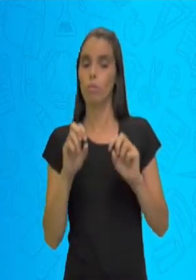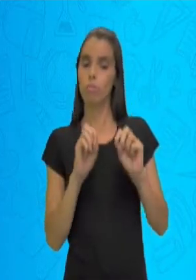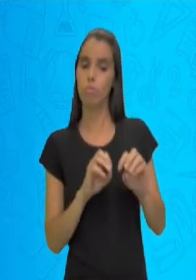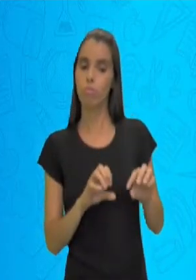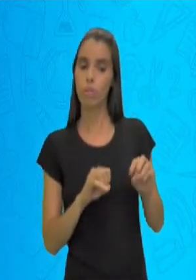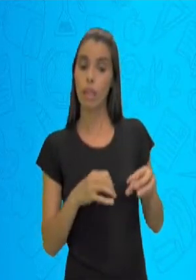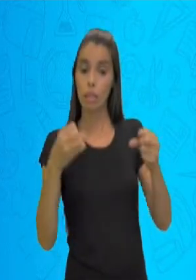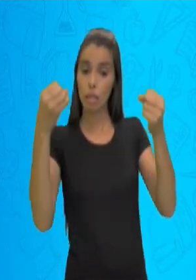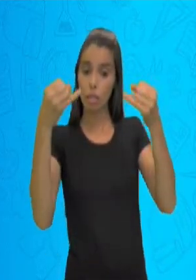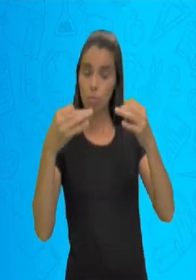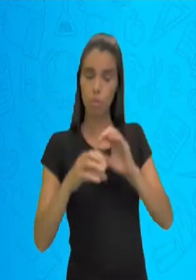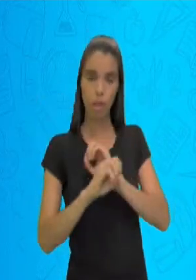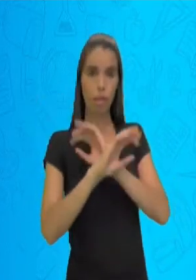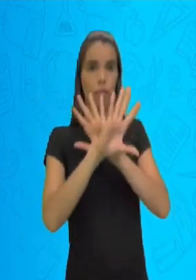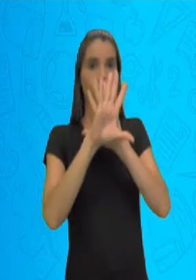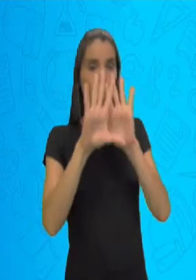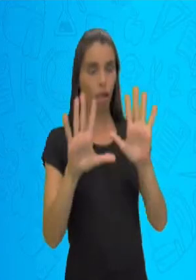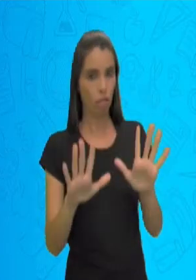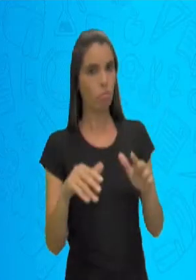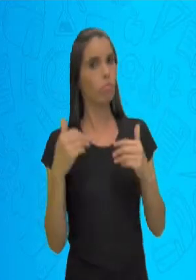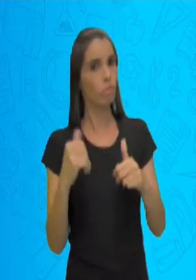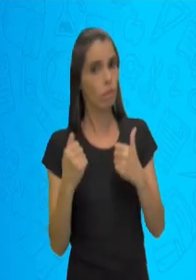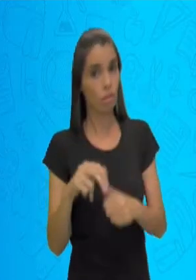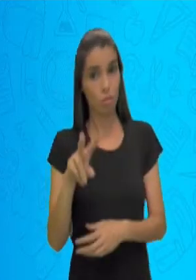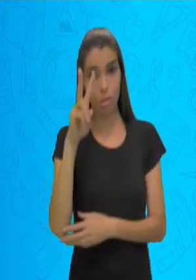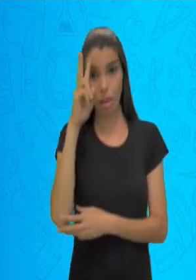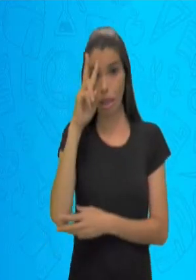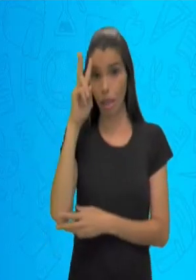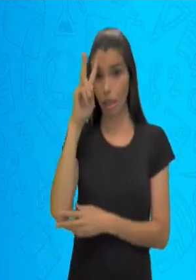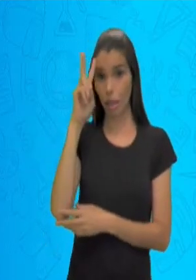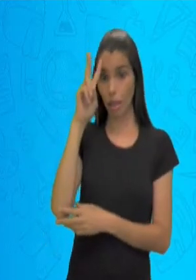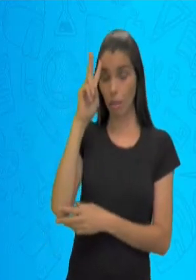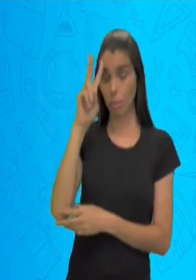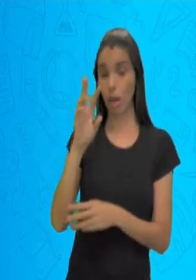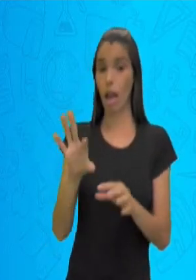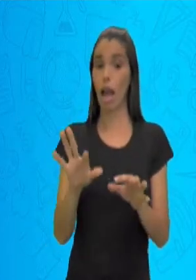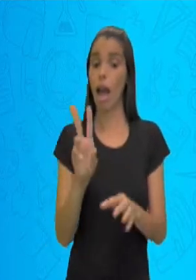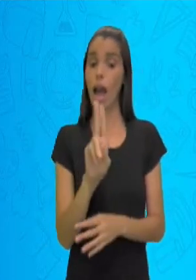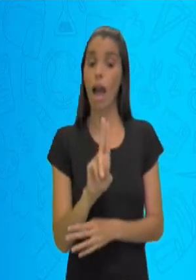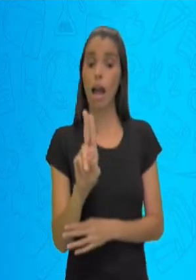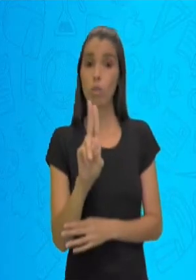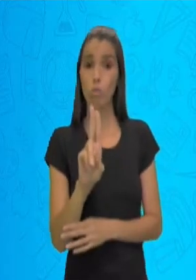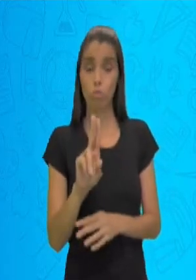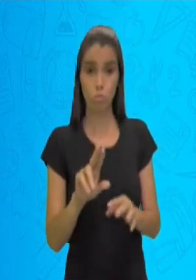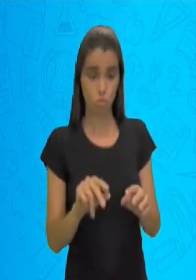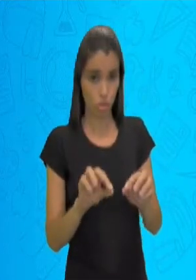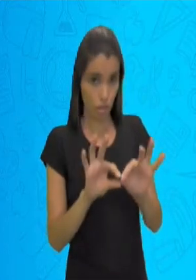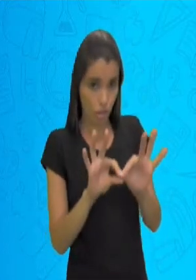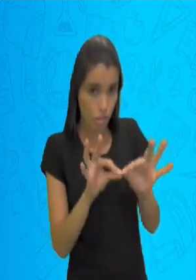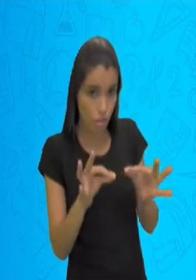aprender hoje, nós vamos relembrar a classe das unidades simples. Vamos lá?